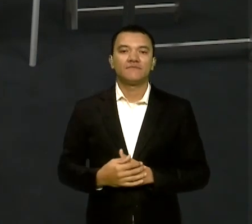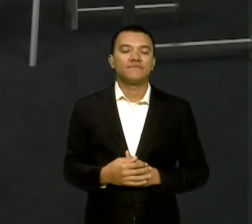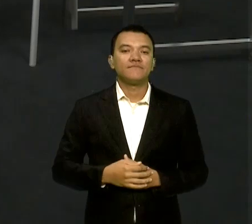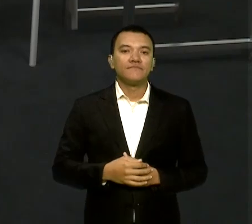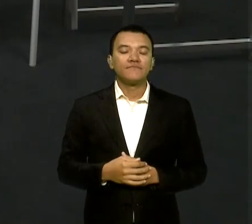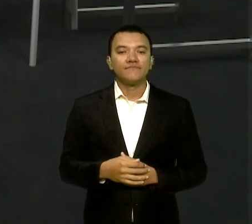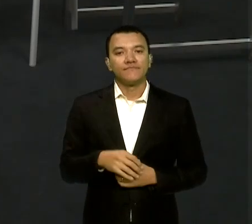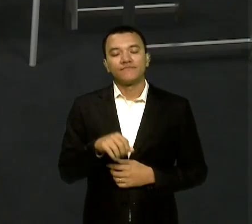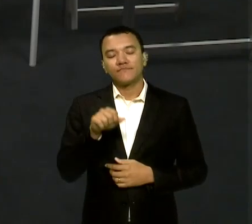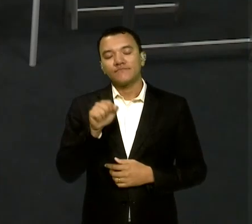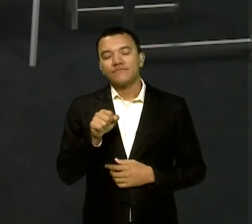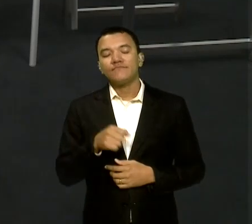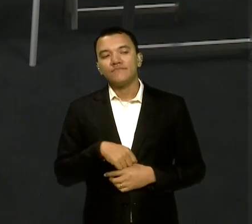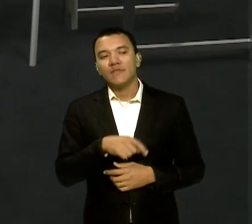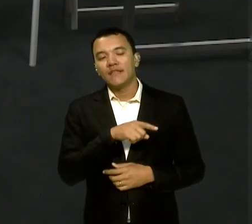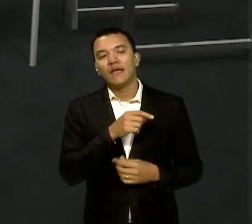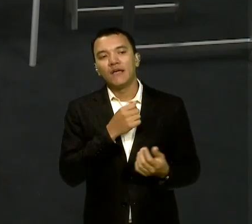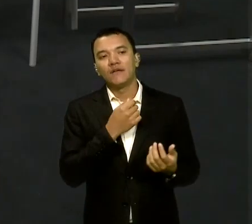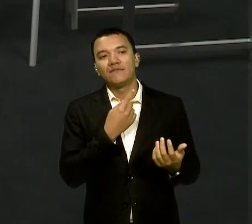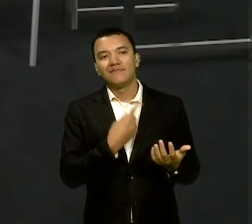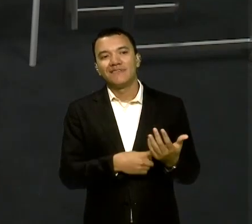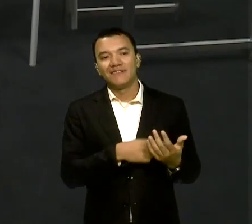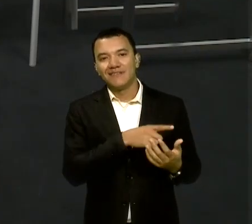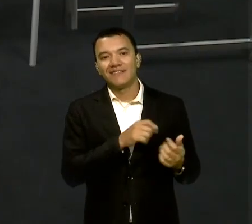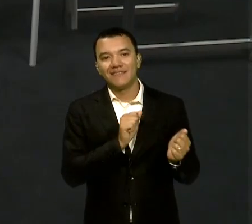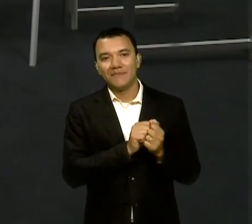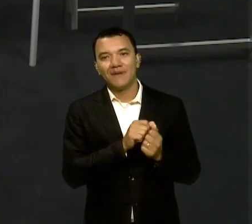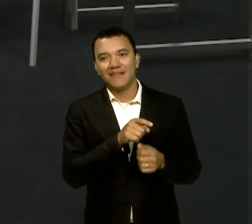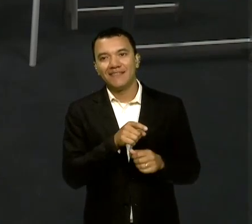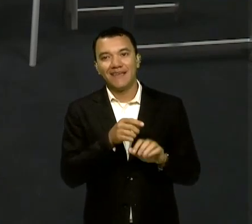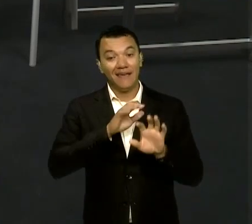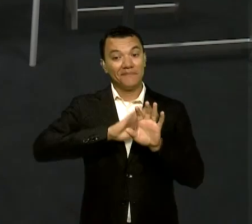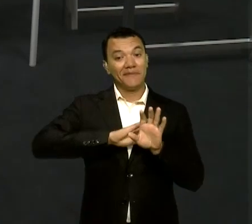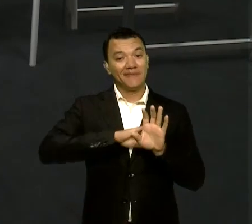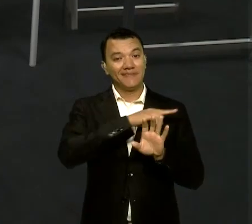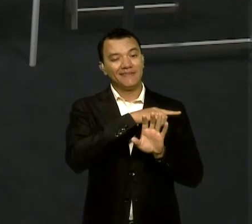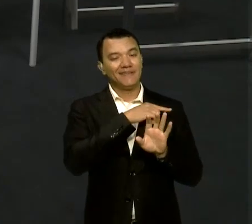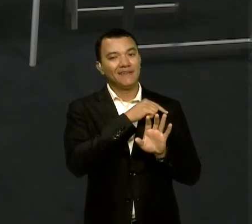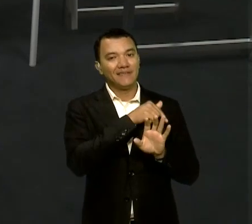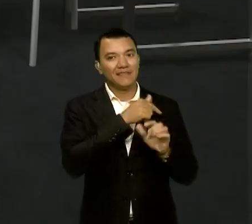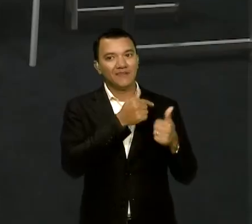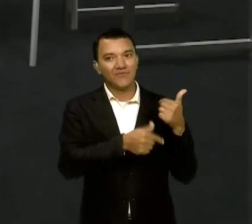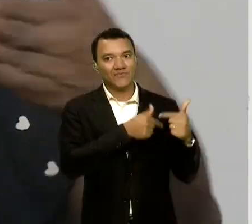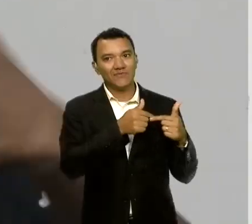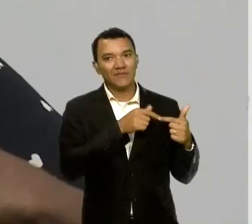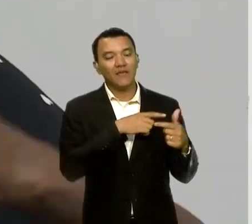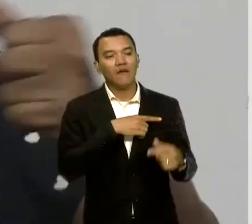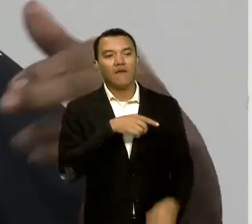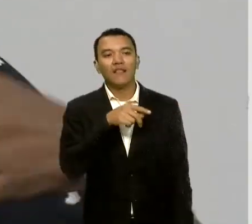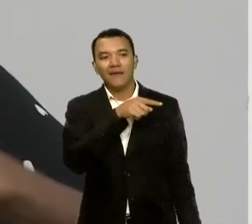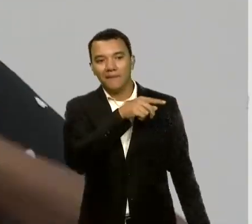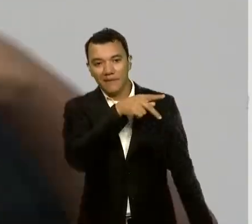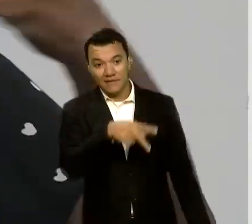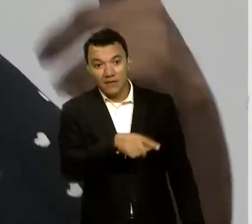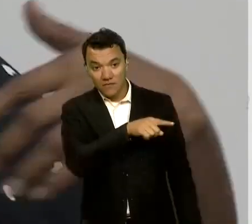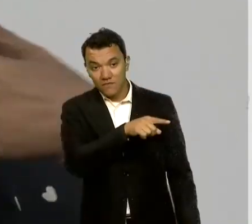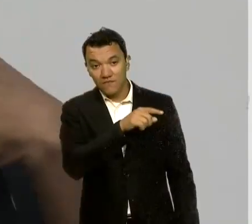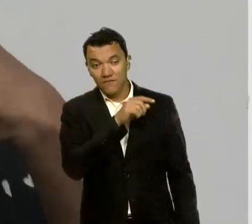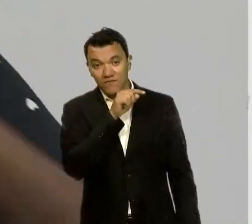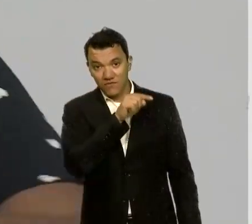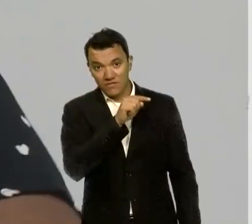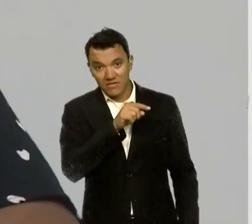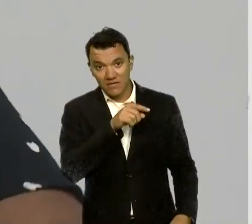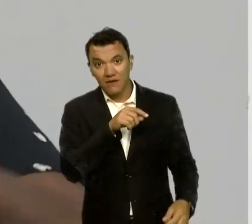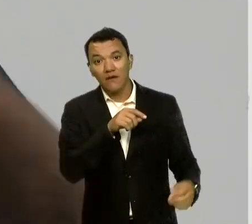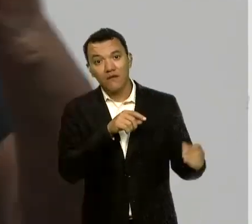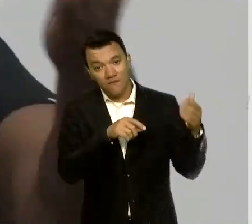com a minha parceira, né? Porque está aqui nos bastidores. Ela é presidente e ela... Ah, eu não vou. Eu digo, você vai, porque o projeto não é só